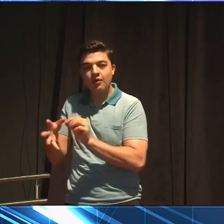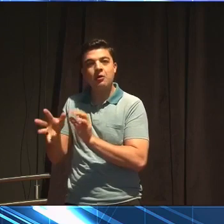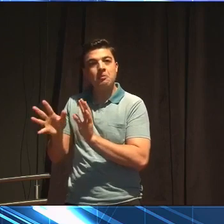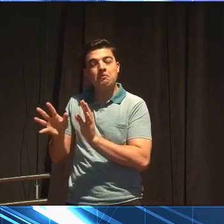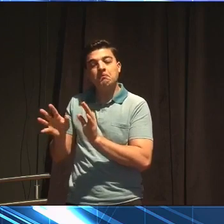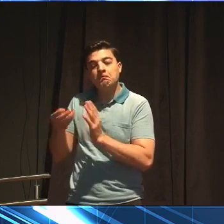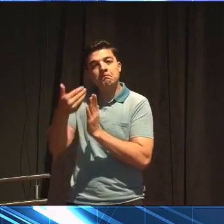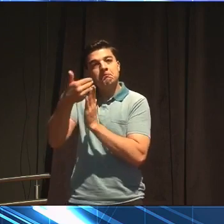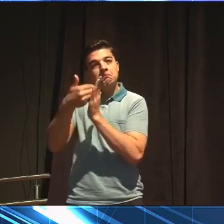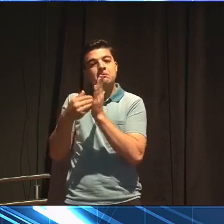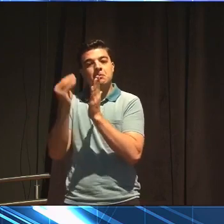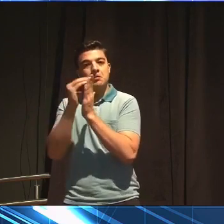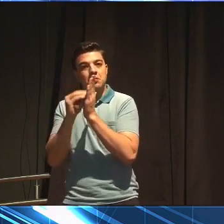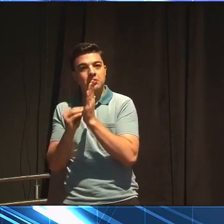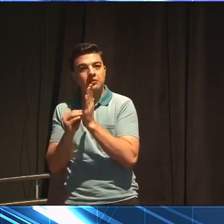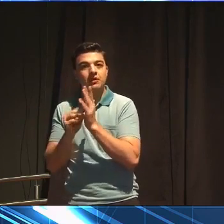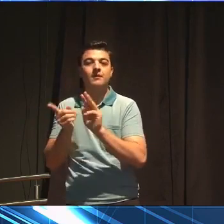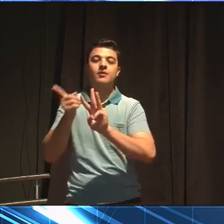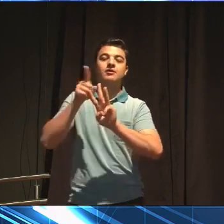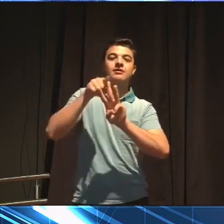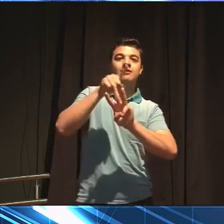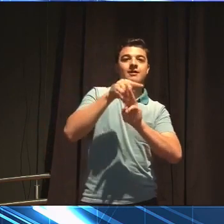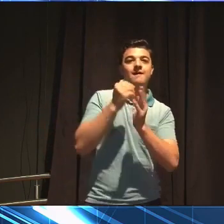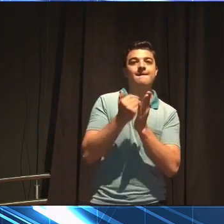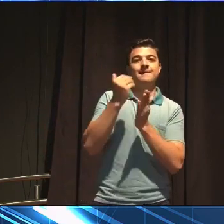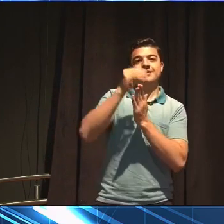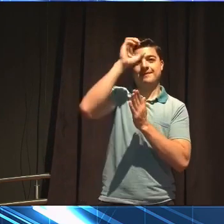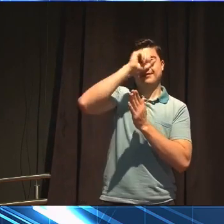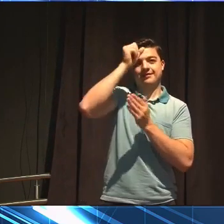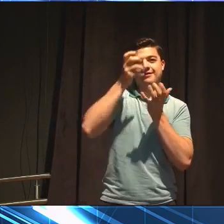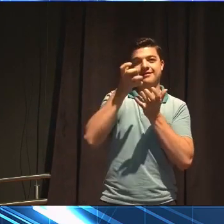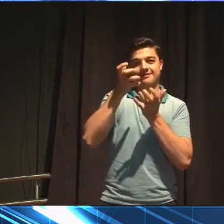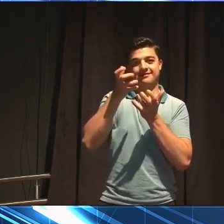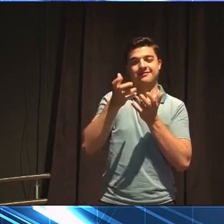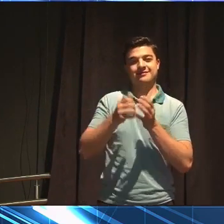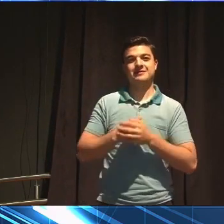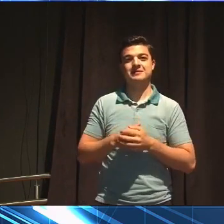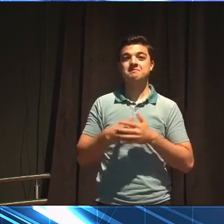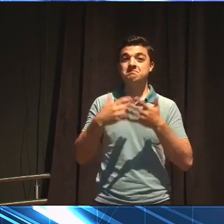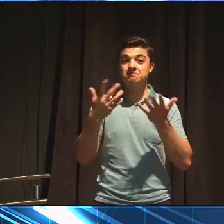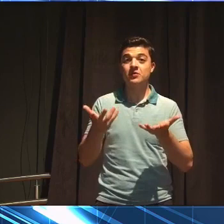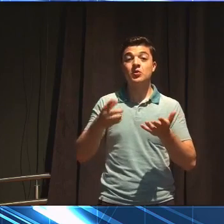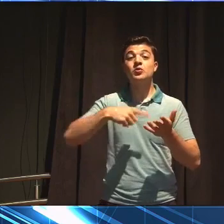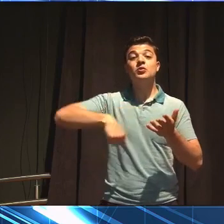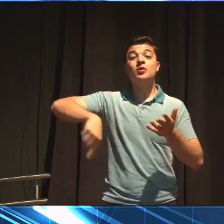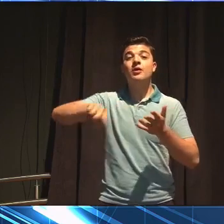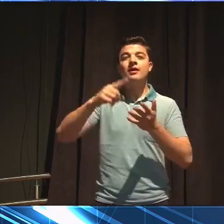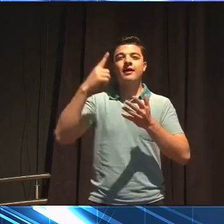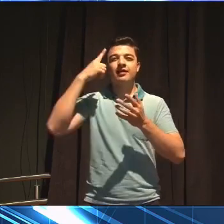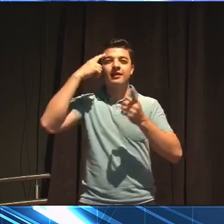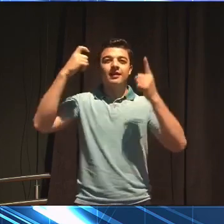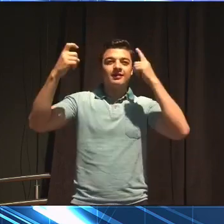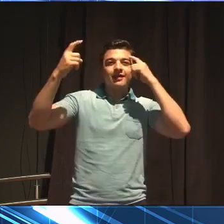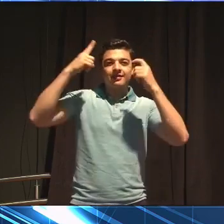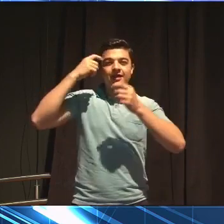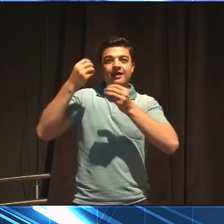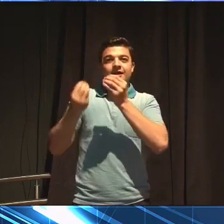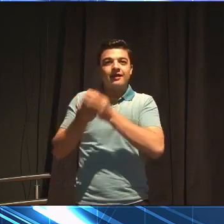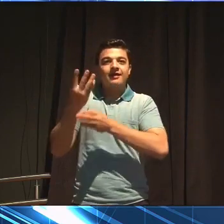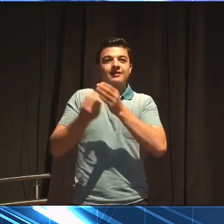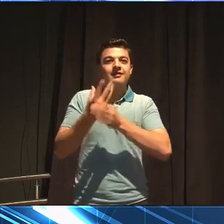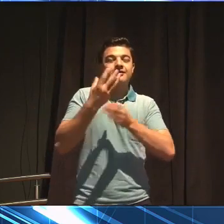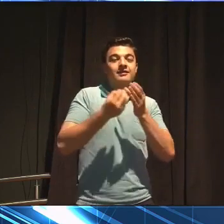ser criativos se a nossa mente não estiver preparada para ser criativa. O acaso, ele só favorece a